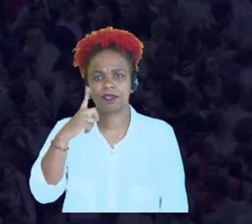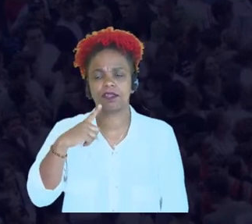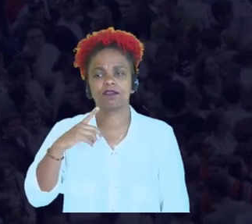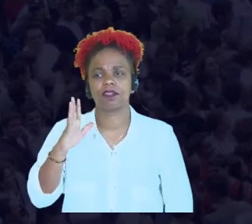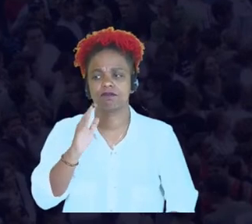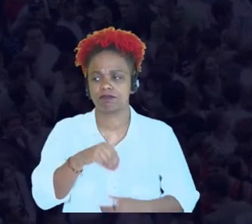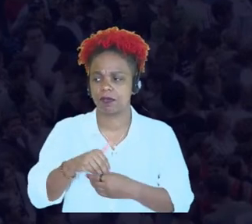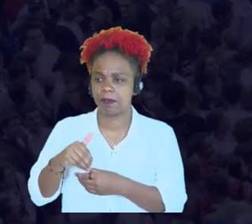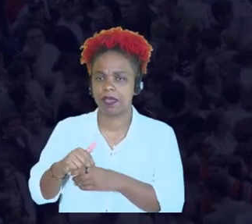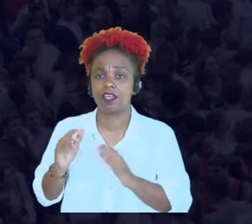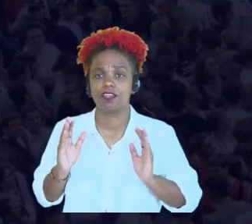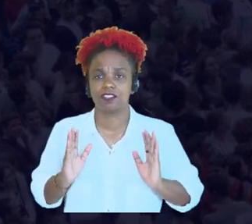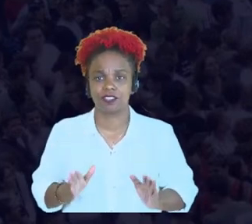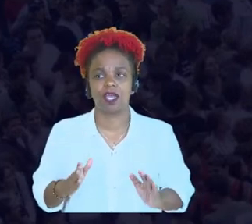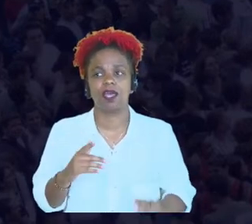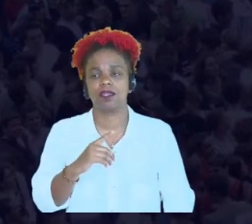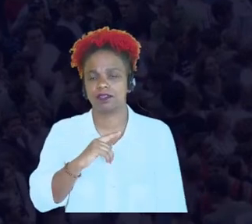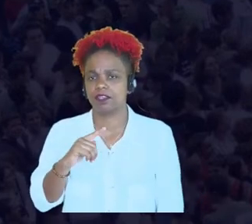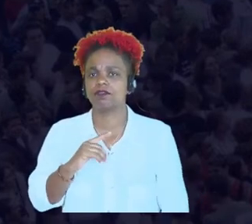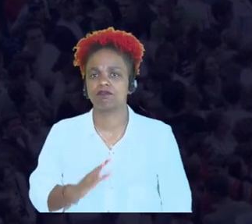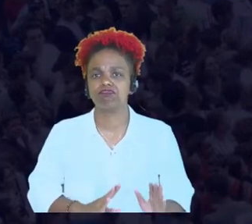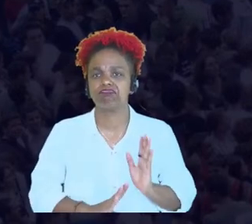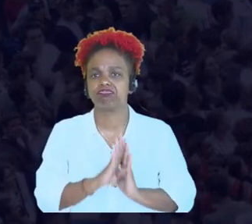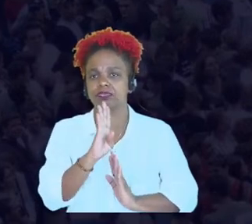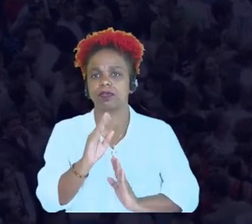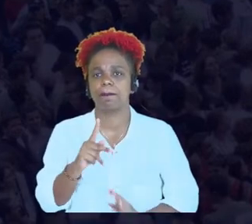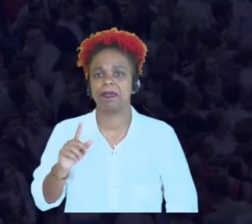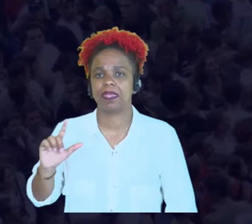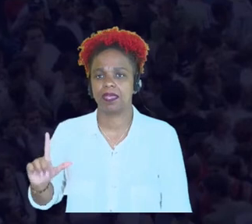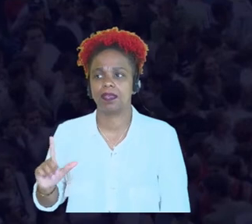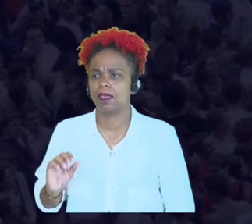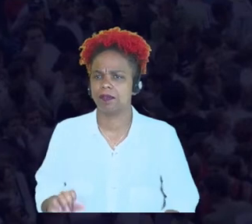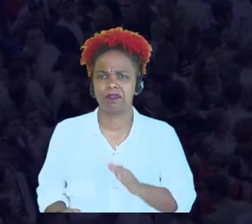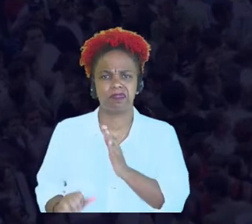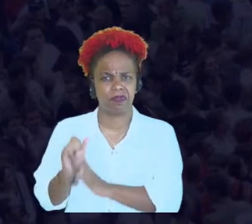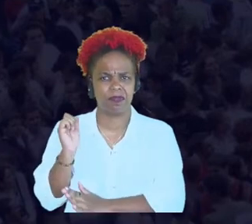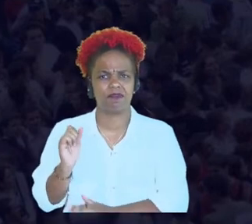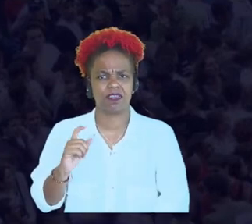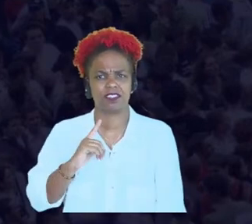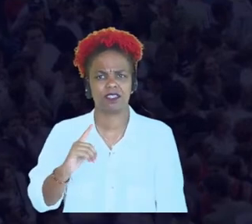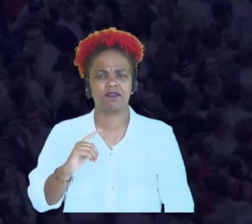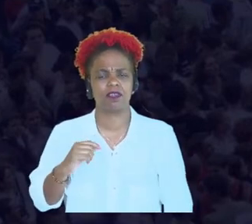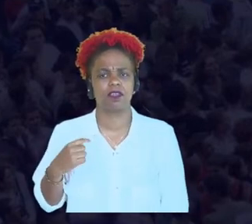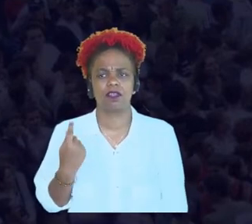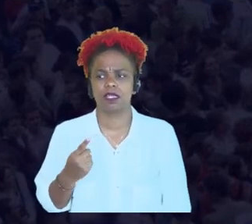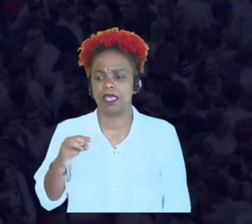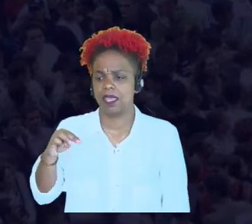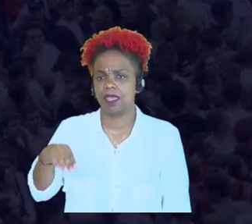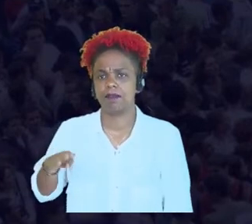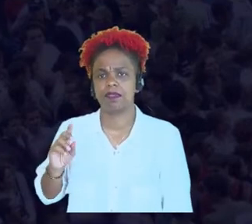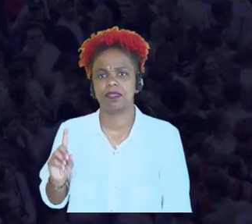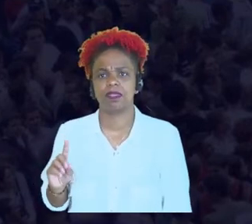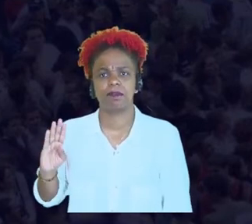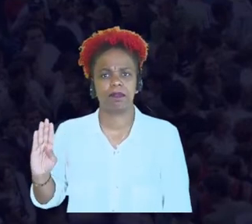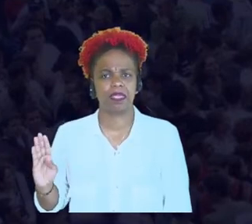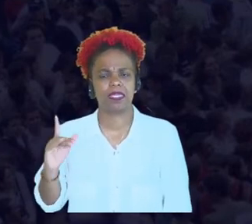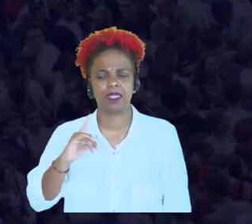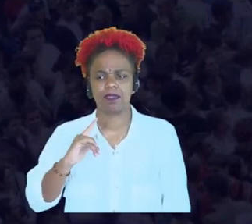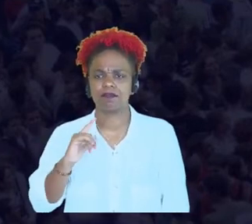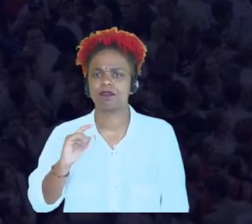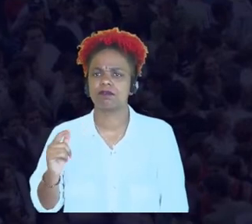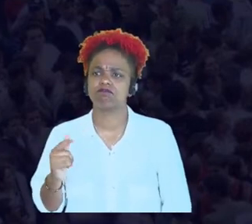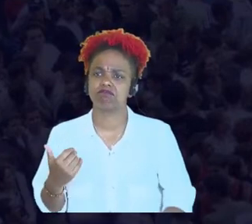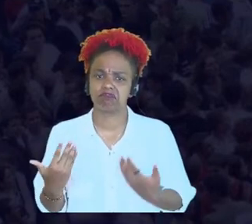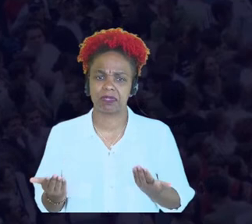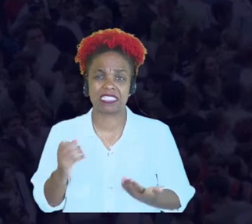maior bancada já eleita do PL, a primeira vez, provavelmente, que a gente não vai ter o MDB como sendo o partido com o maior